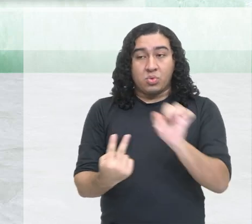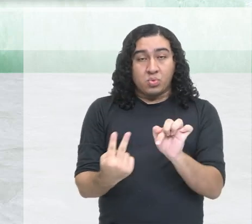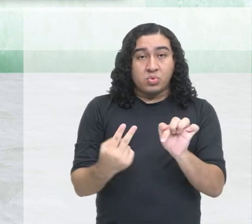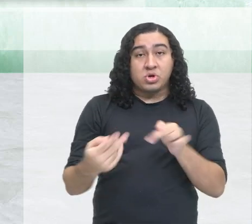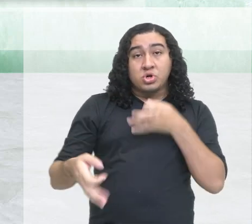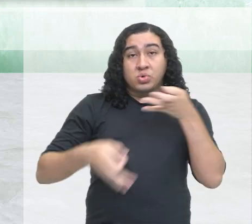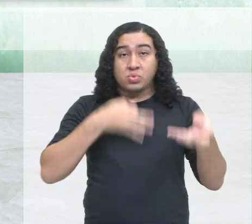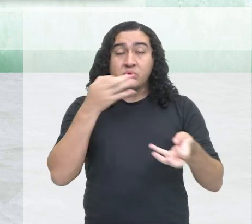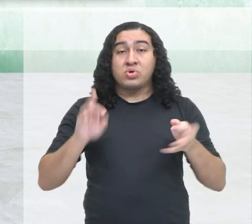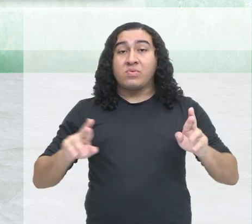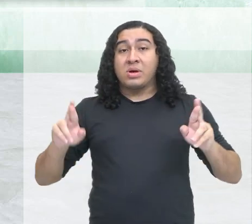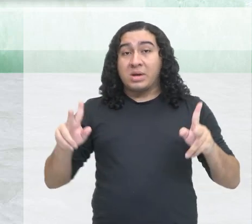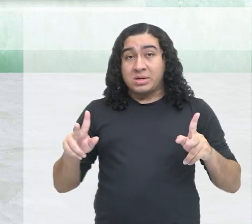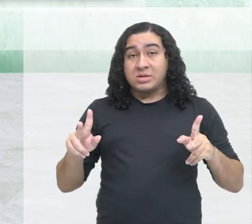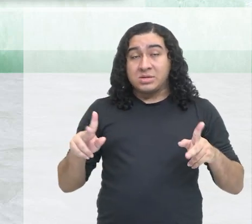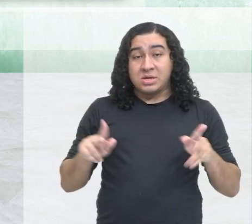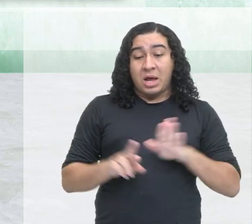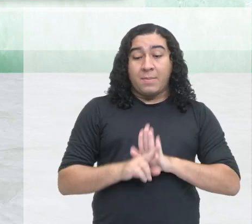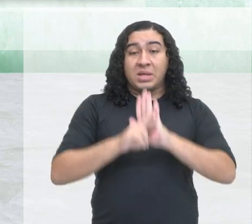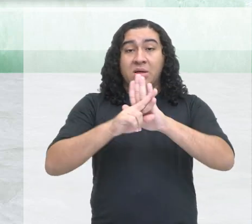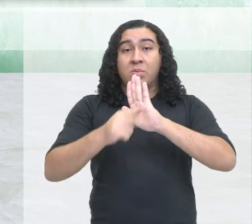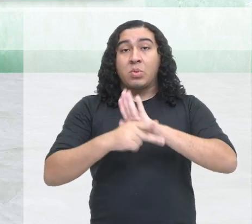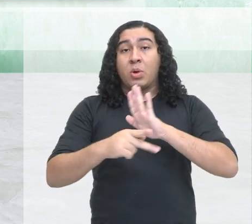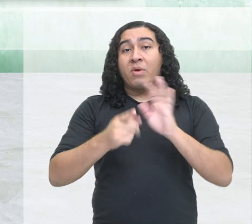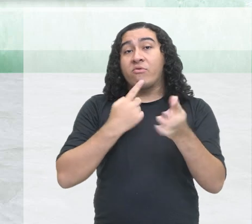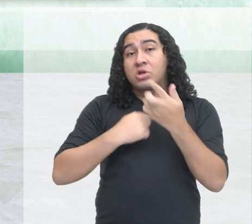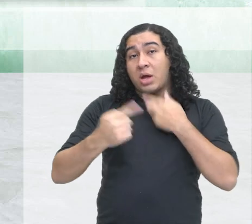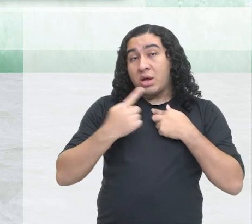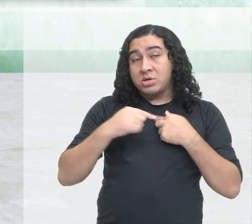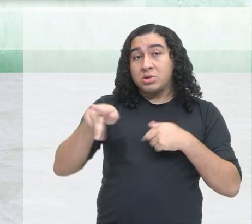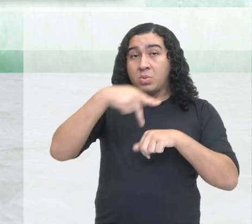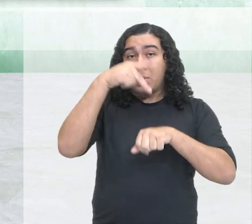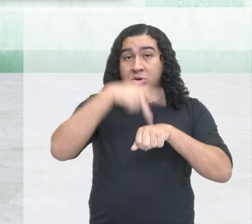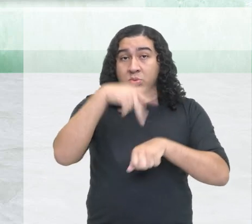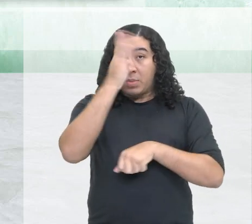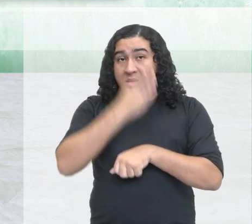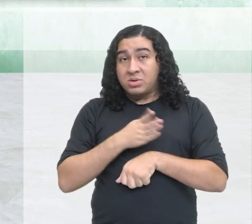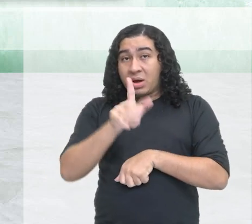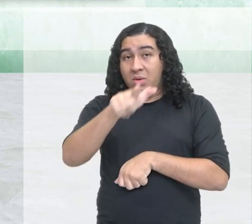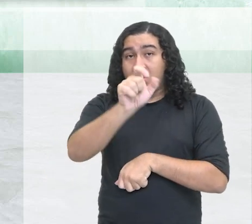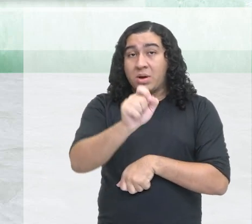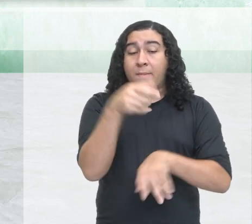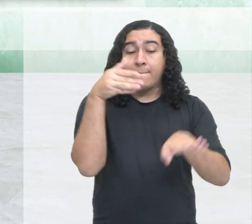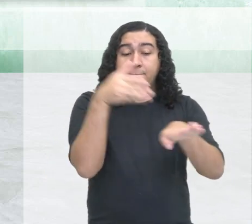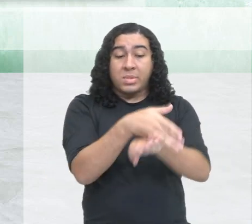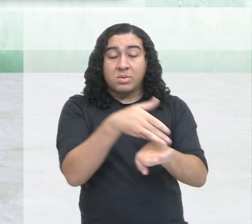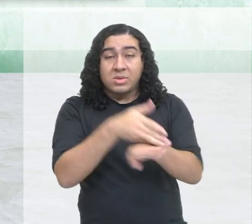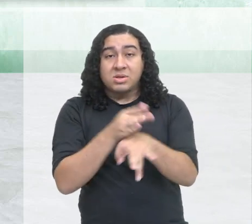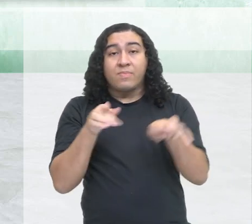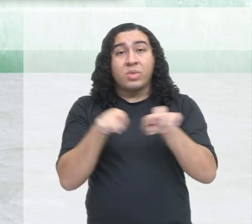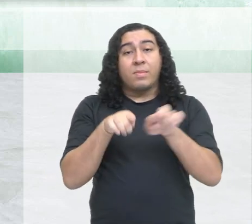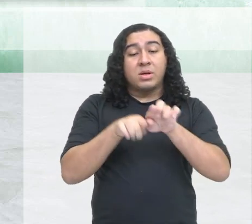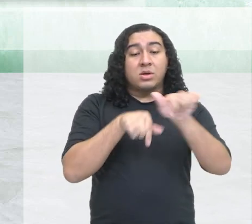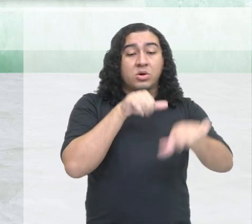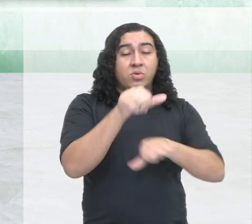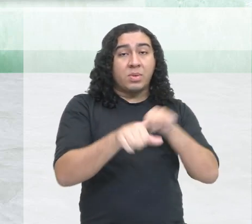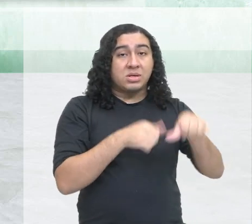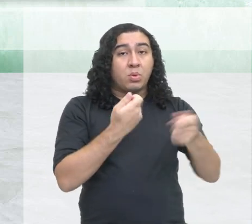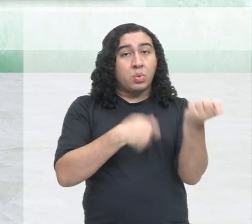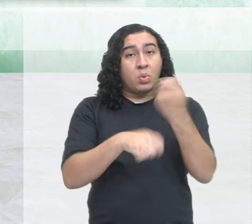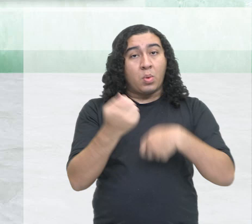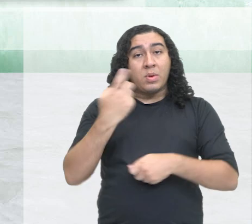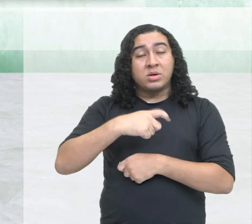o anseio, né, da sociedade brasileira, que era o quê? Participação, mudança